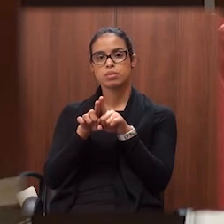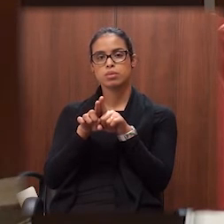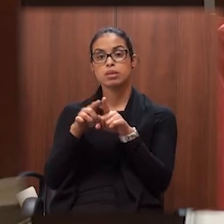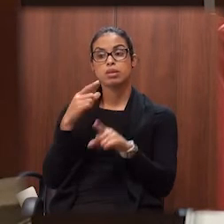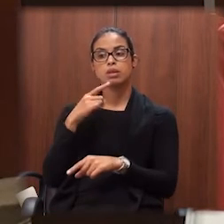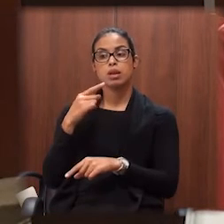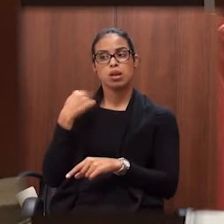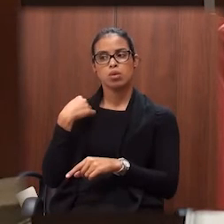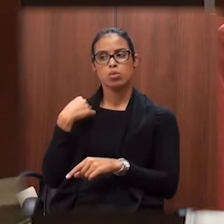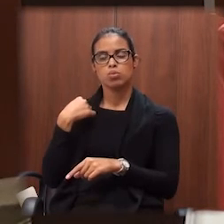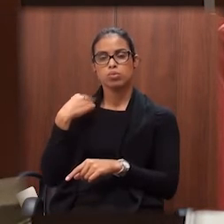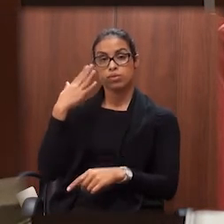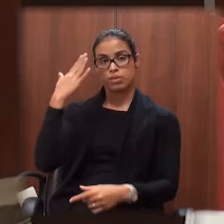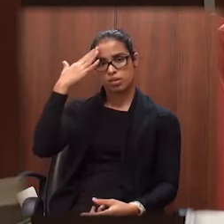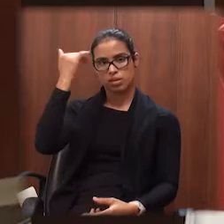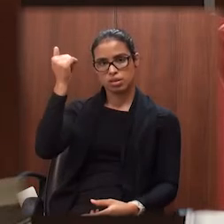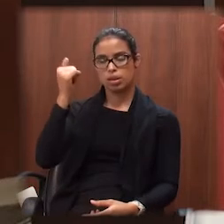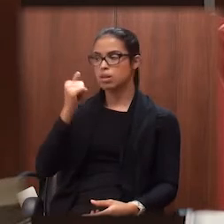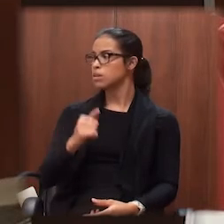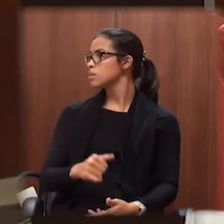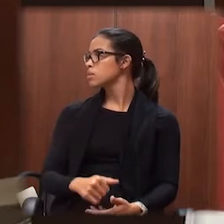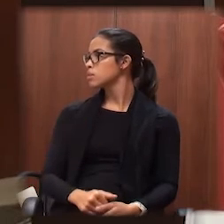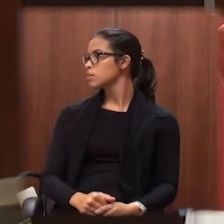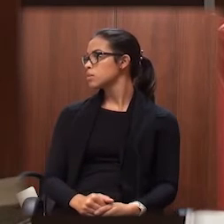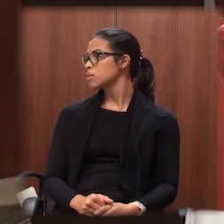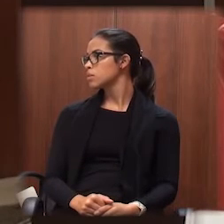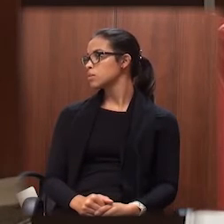tenho notícia também de